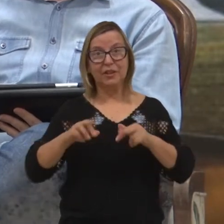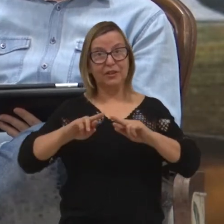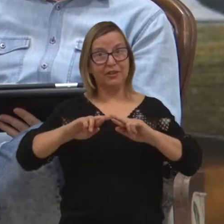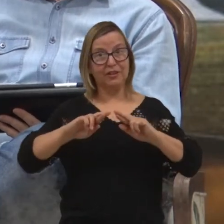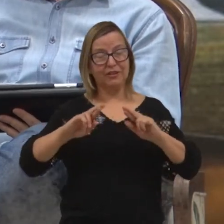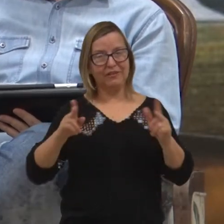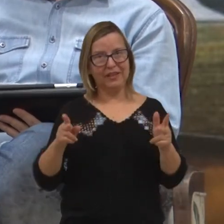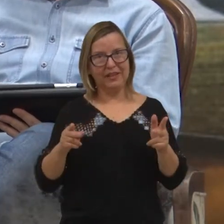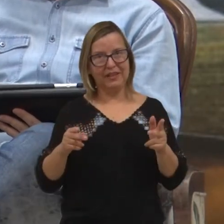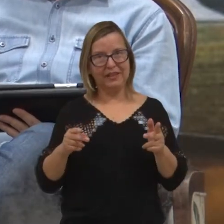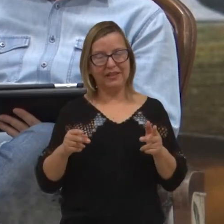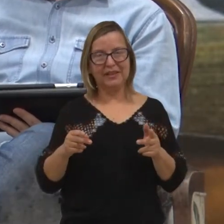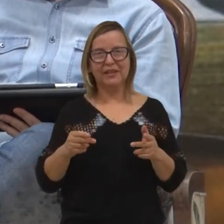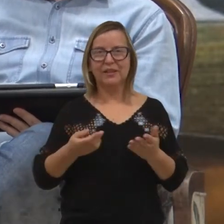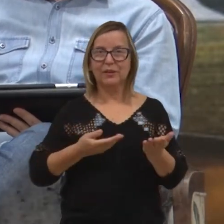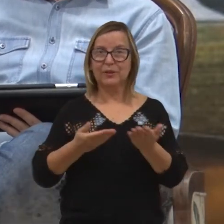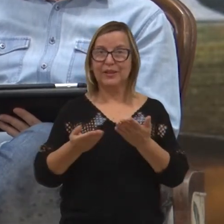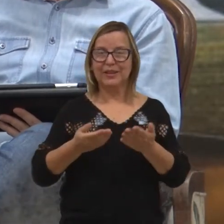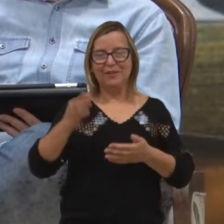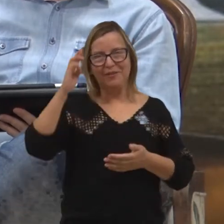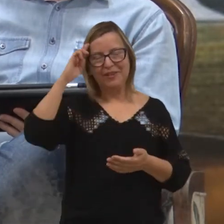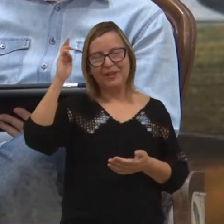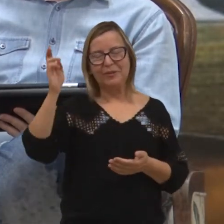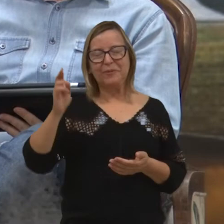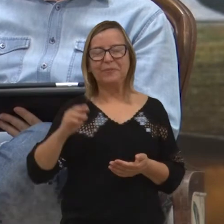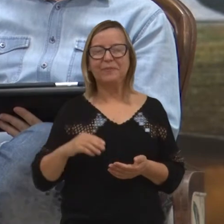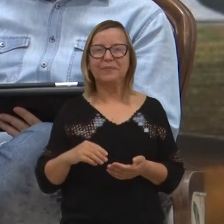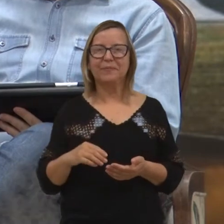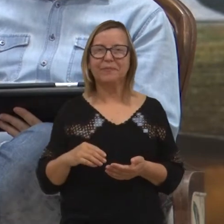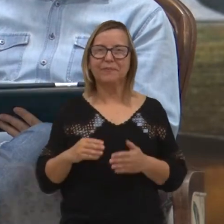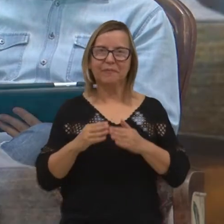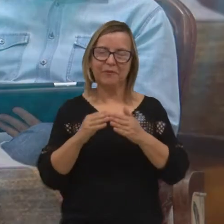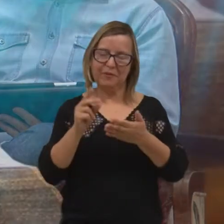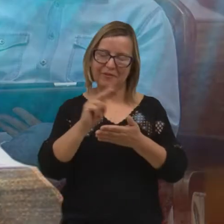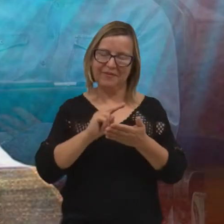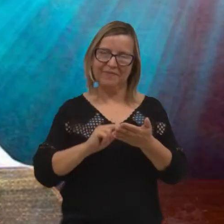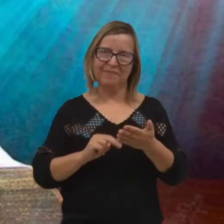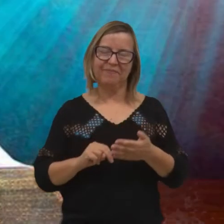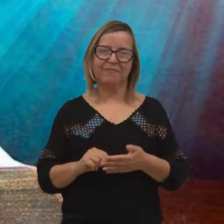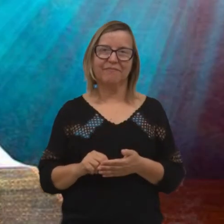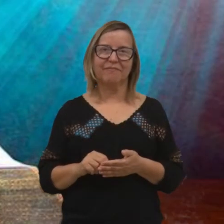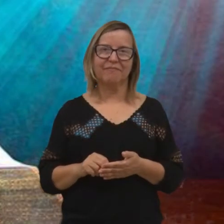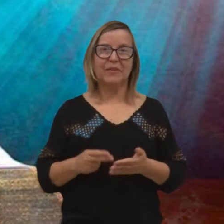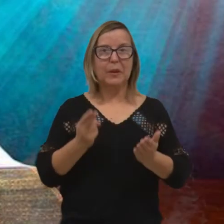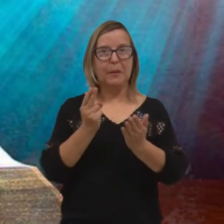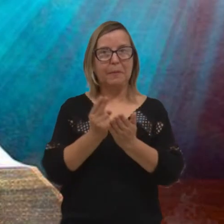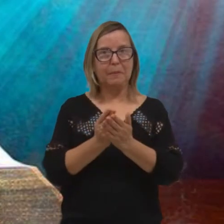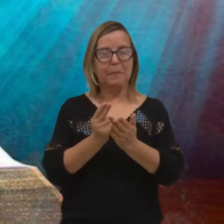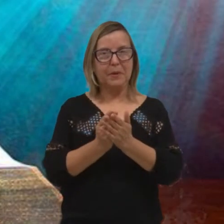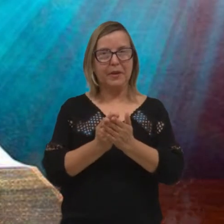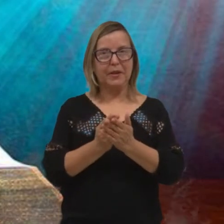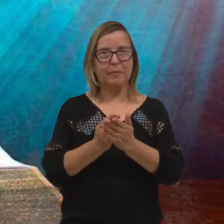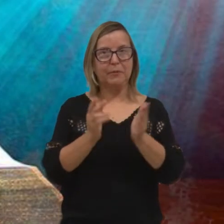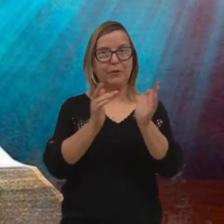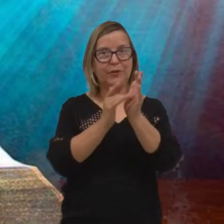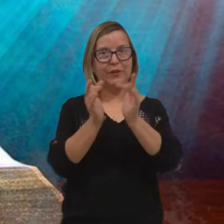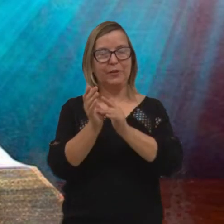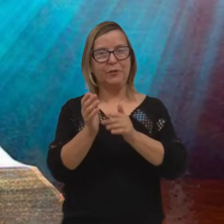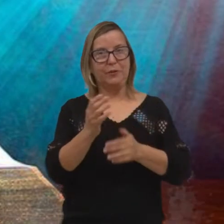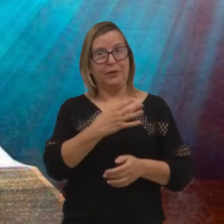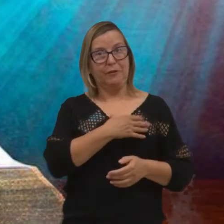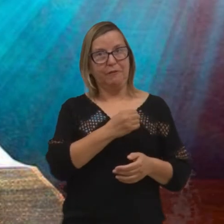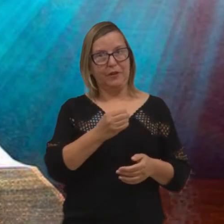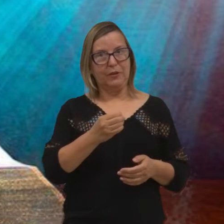o servo do Senhor. Veja lá, por favor, meu irmão. Embora sendo filho, aprendeu